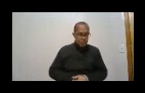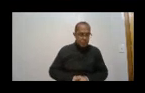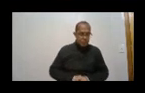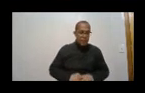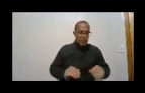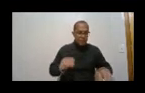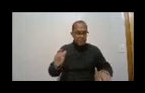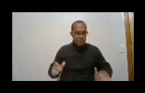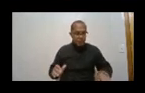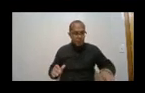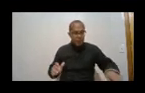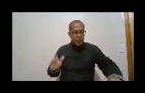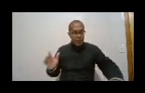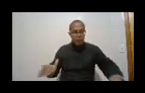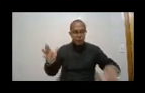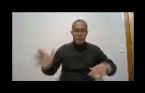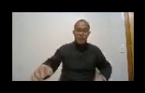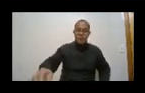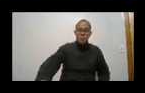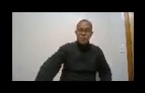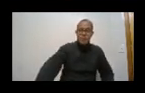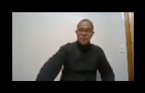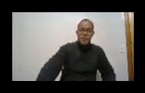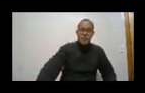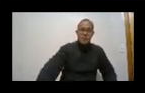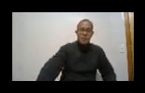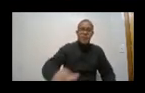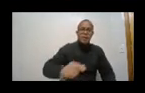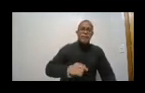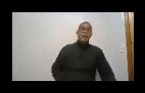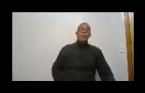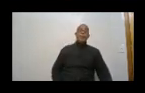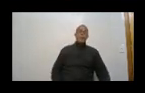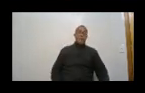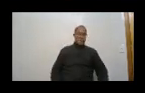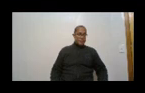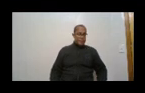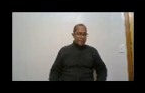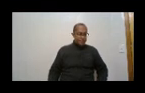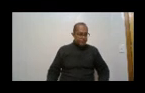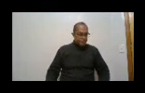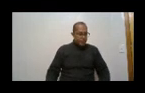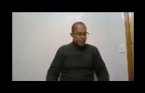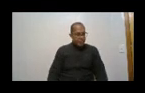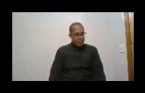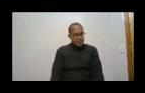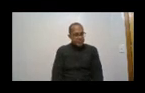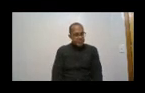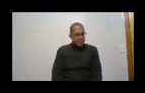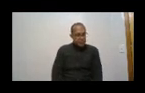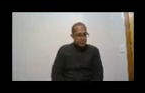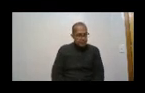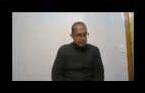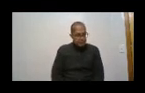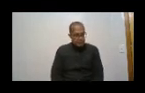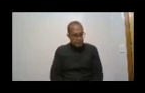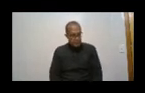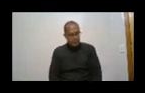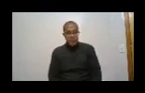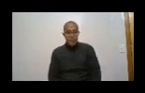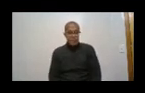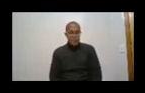e receptores. Então o principal alvo terapêutico dos medicamentos são proteínas, tá? Eu gostaria também que os